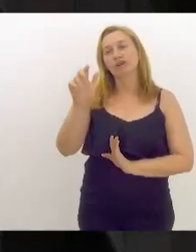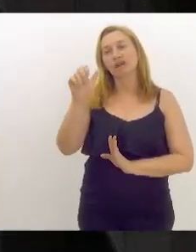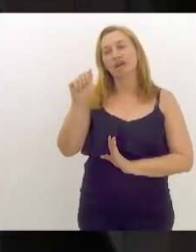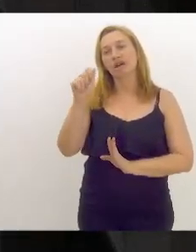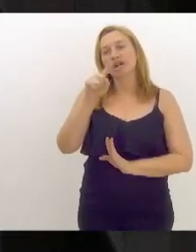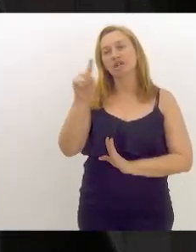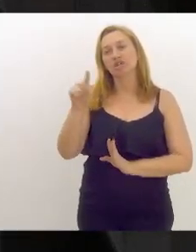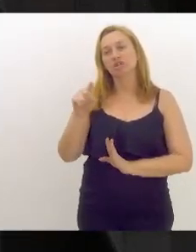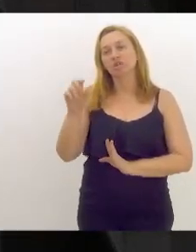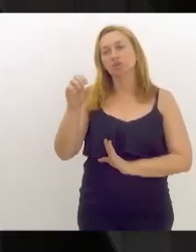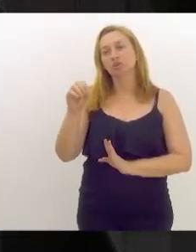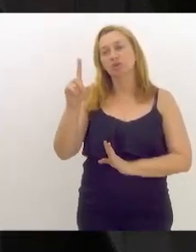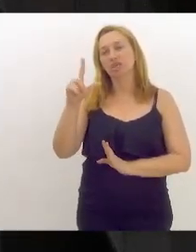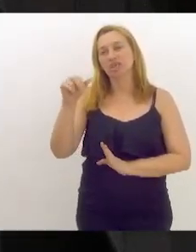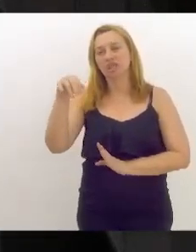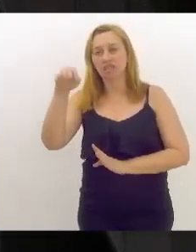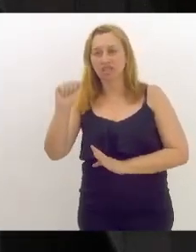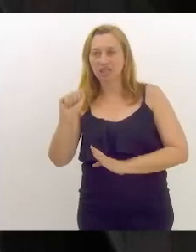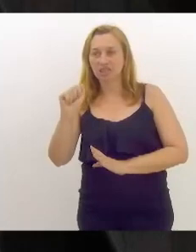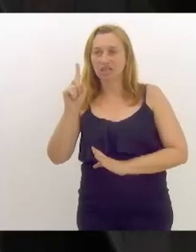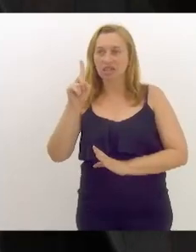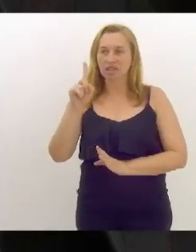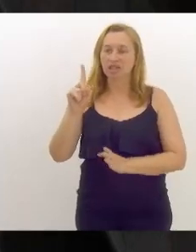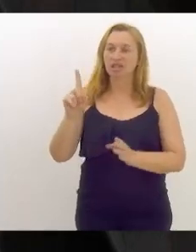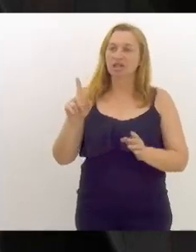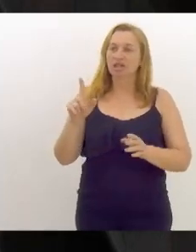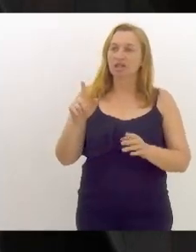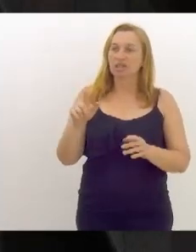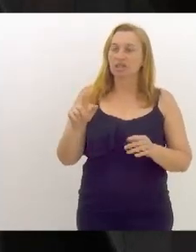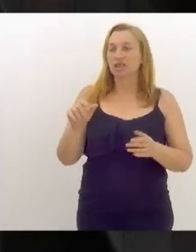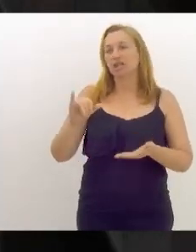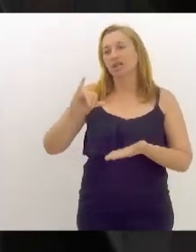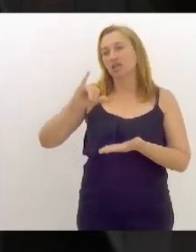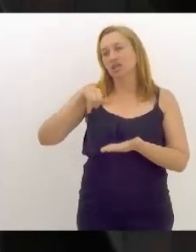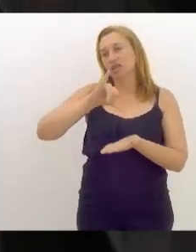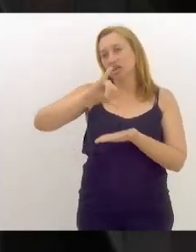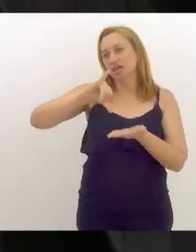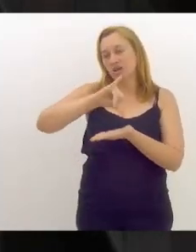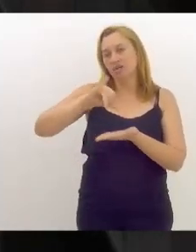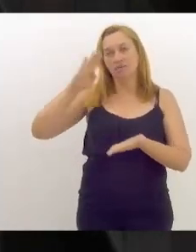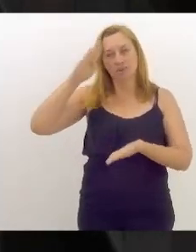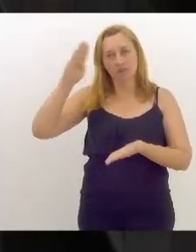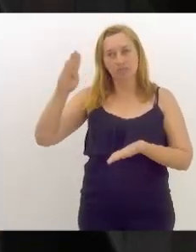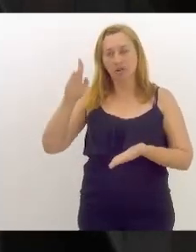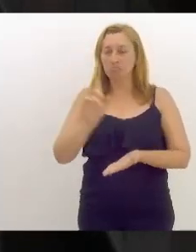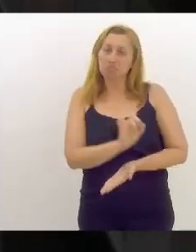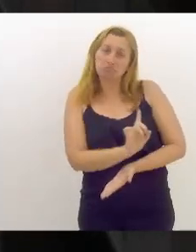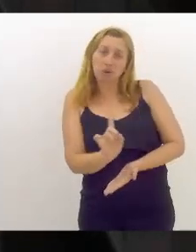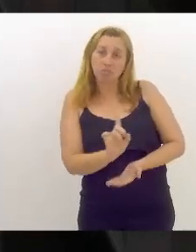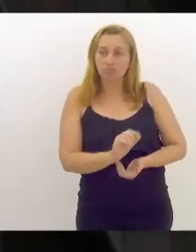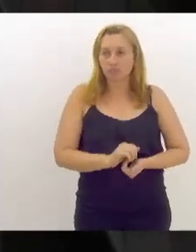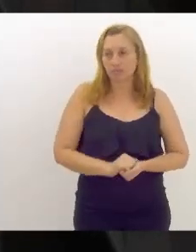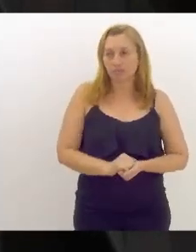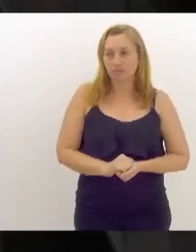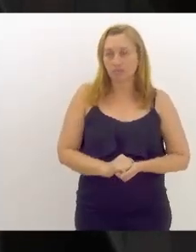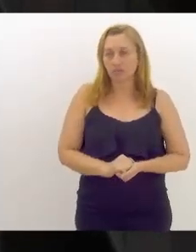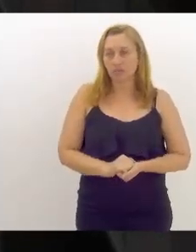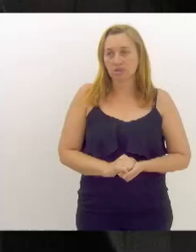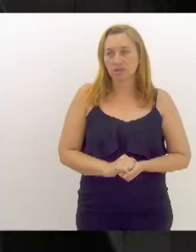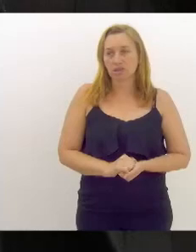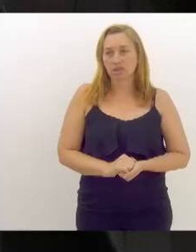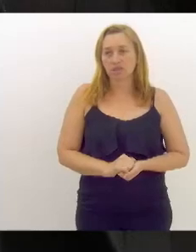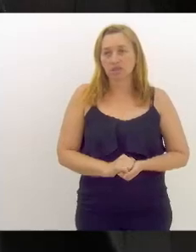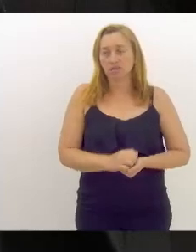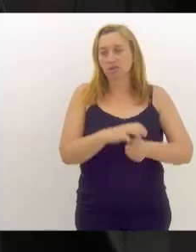gasolina e álcool é bem essencial? Não. Viabiliza o transporte